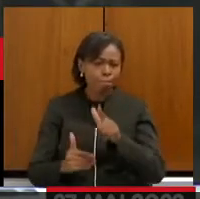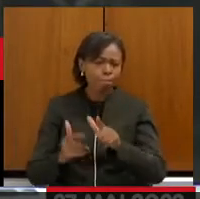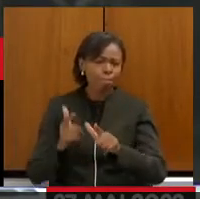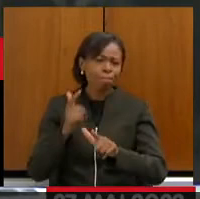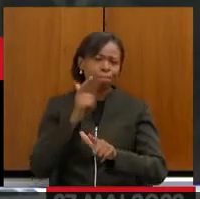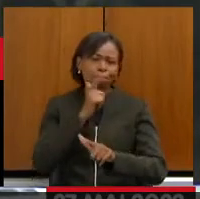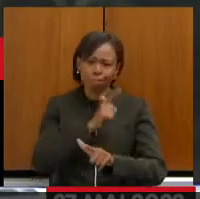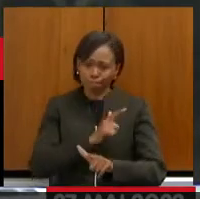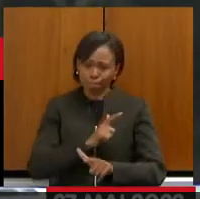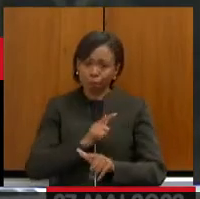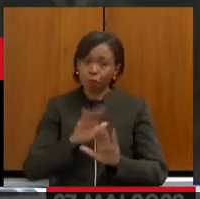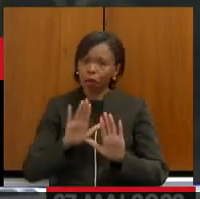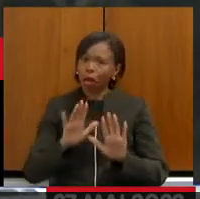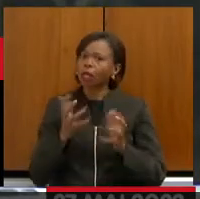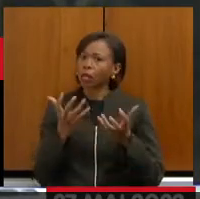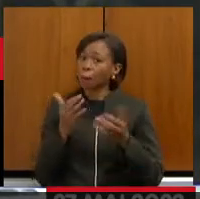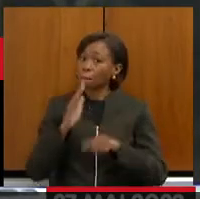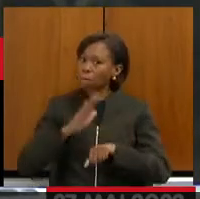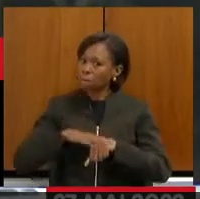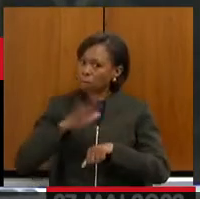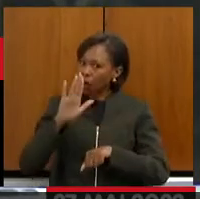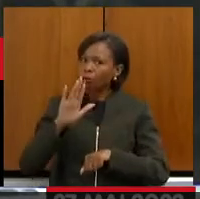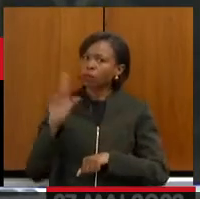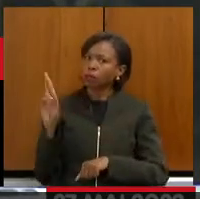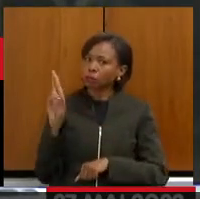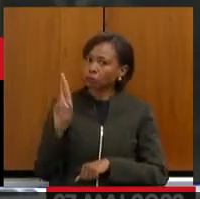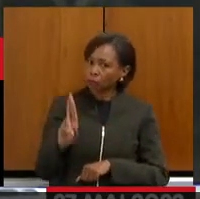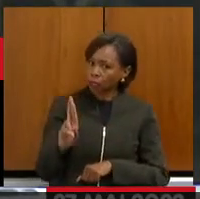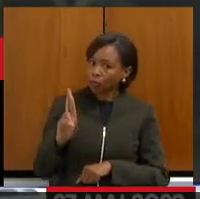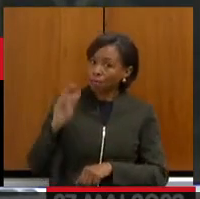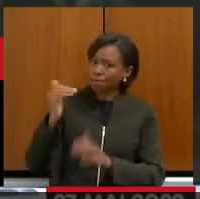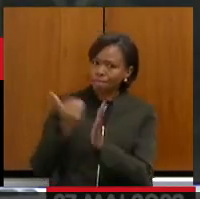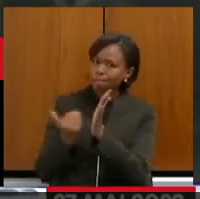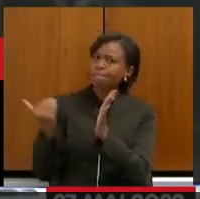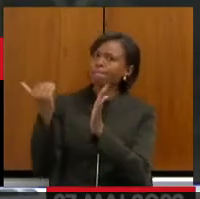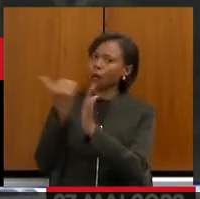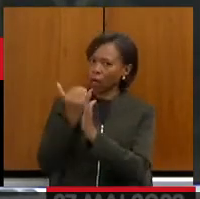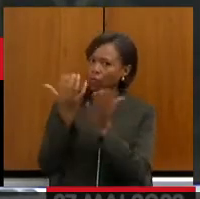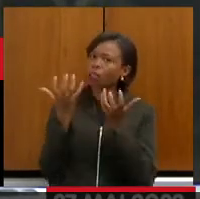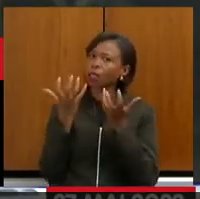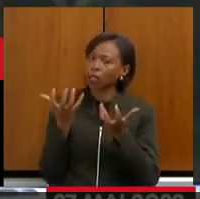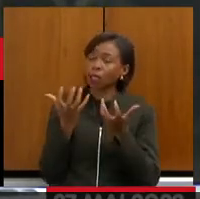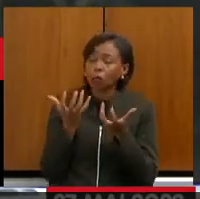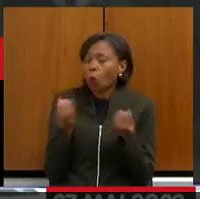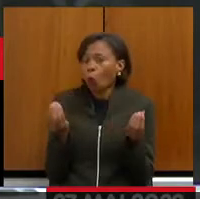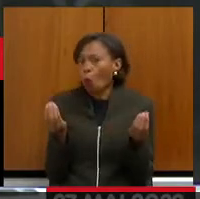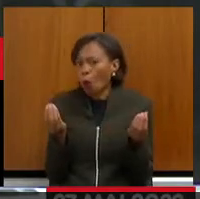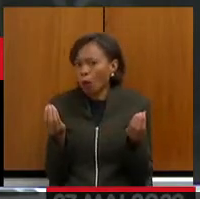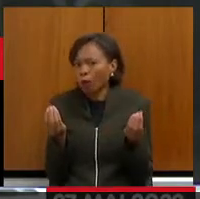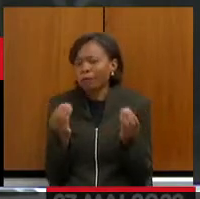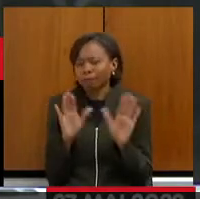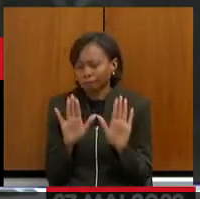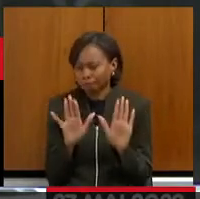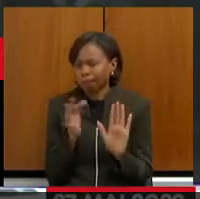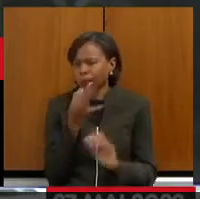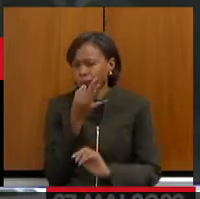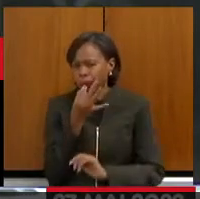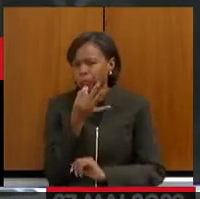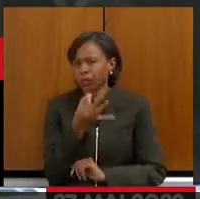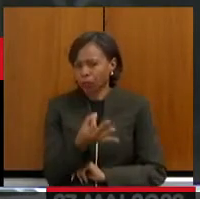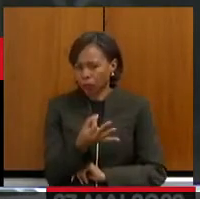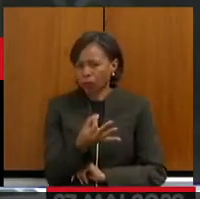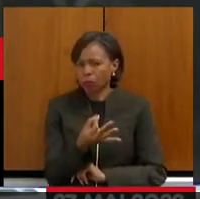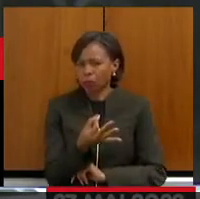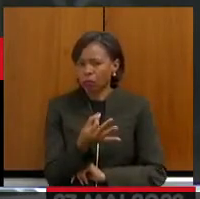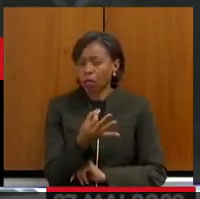é Mas queremos mais muito mais representatividade como conseguir trago algumas sugestões